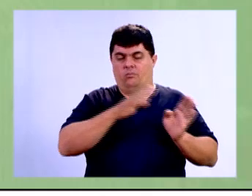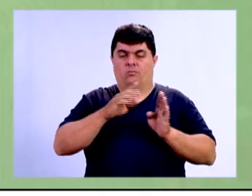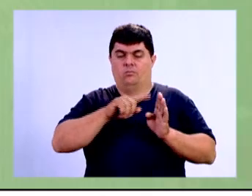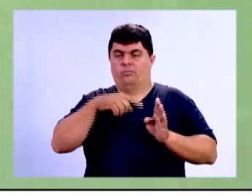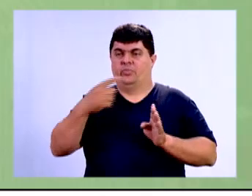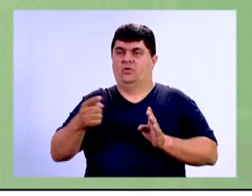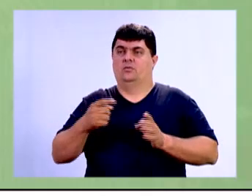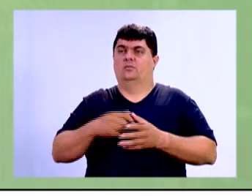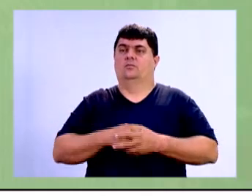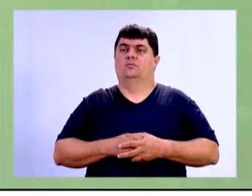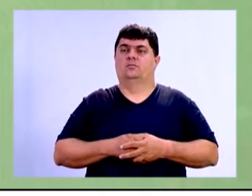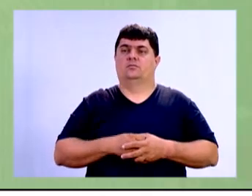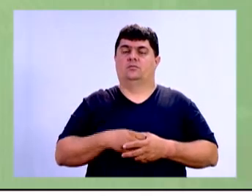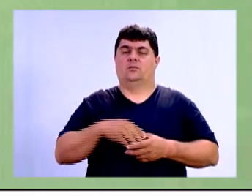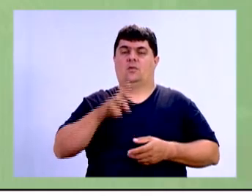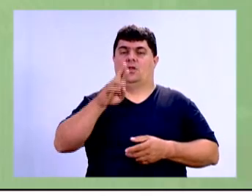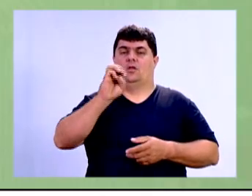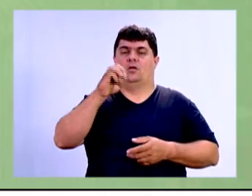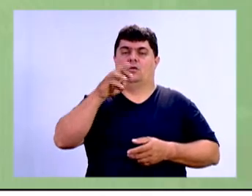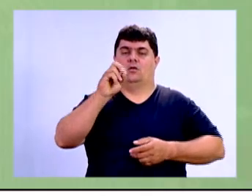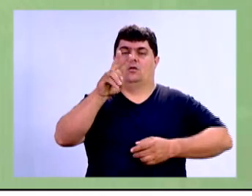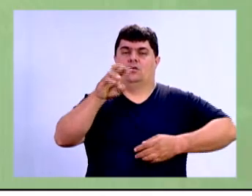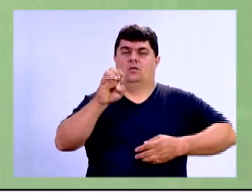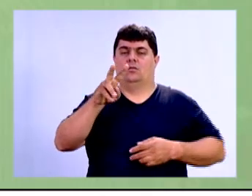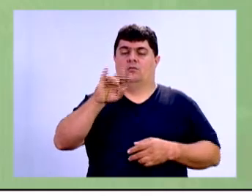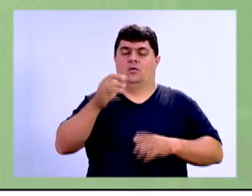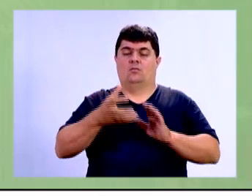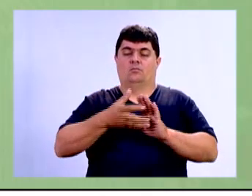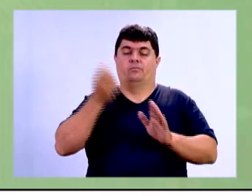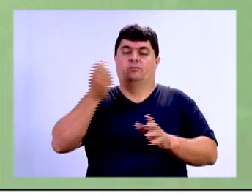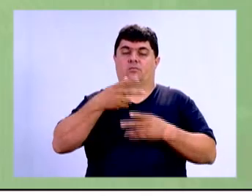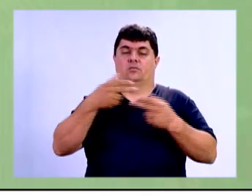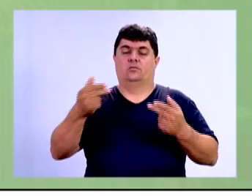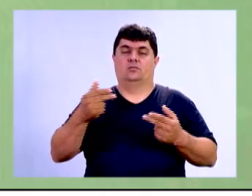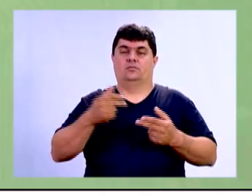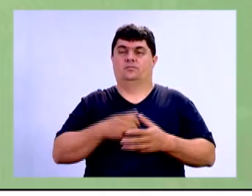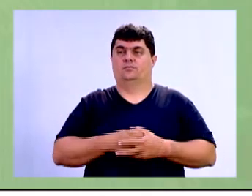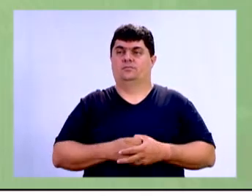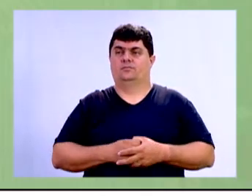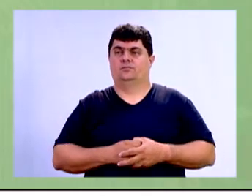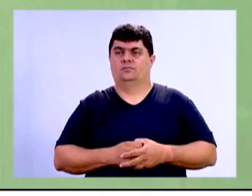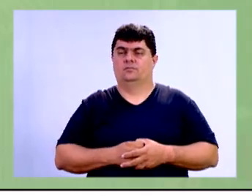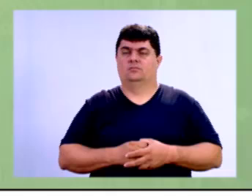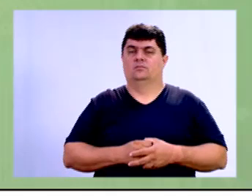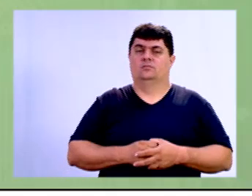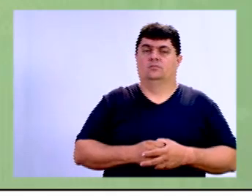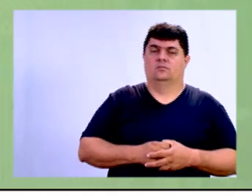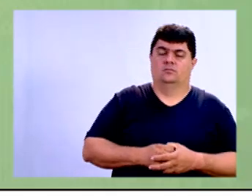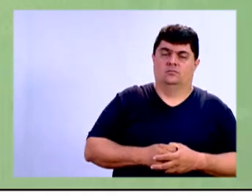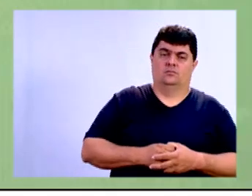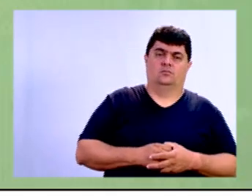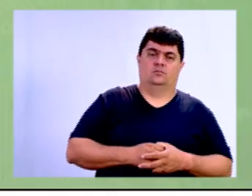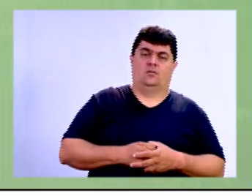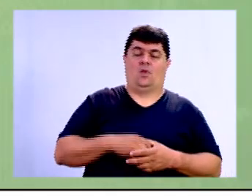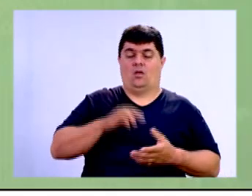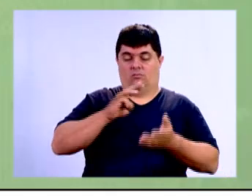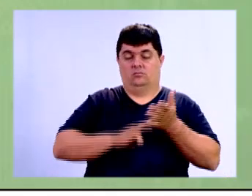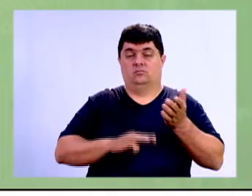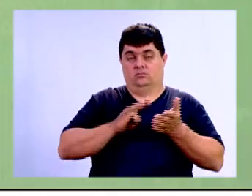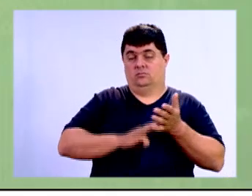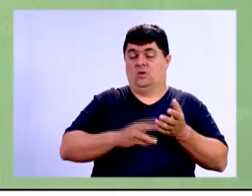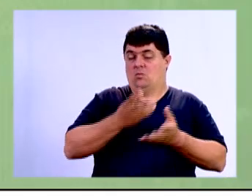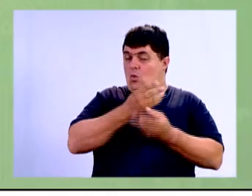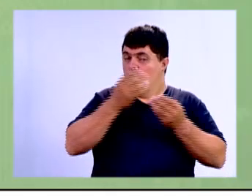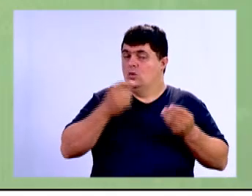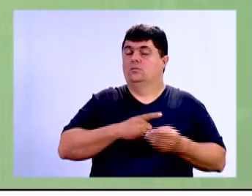elemento. E o remove, né? Ele remove o elemento sobre o iterator. São os elementos que a gente, são os métodos, quer dizer, tem